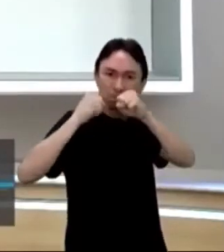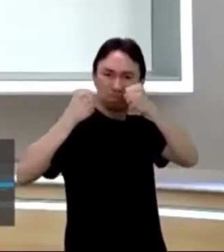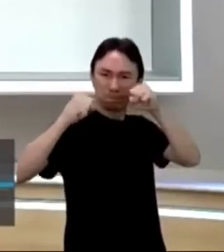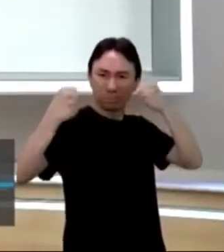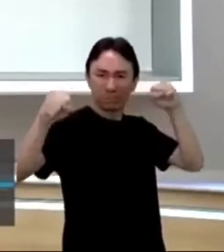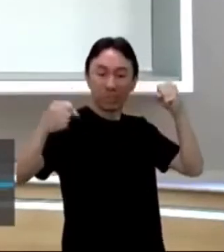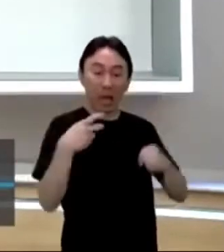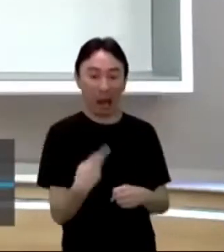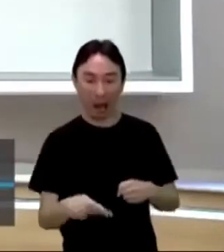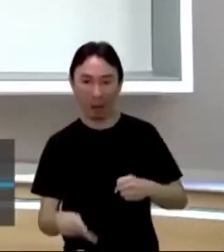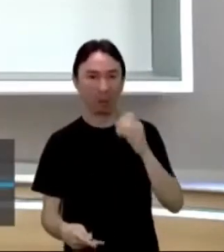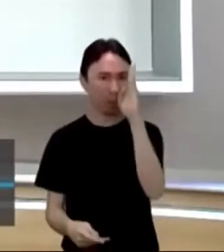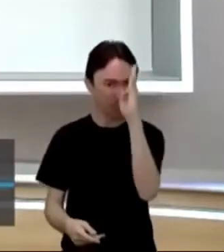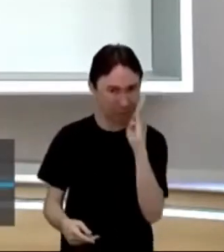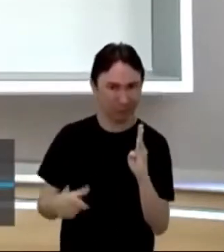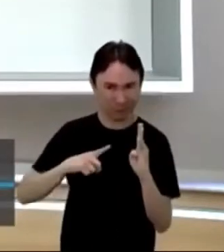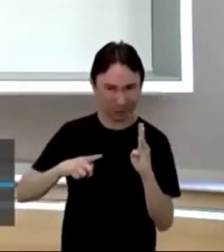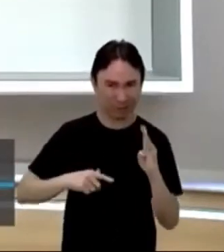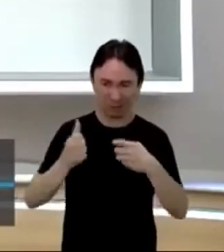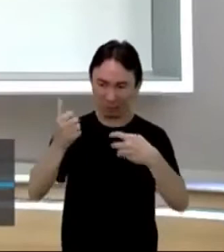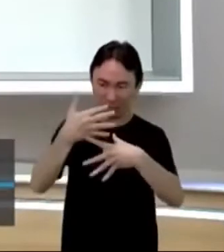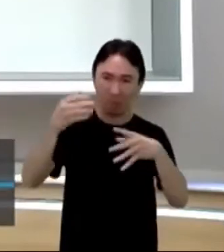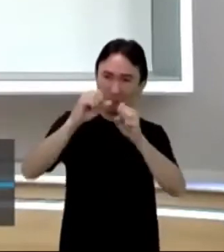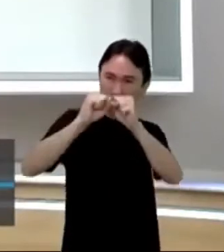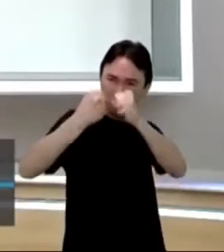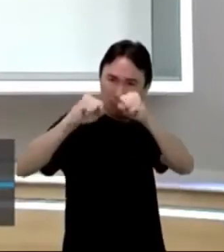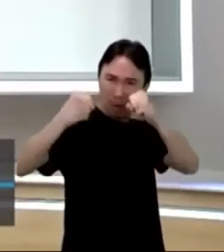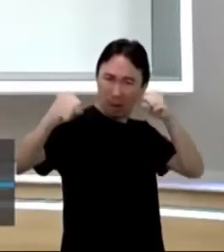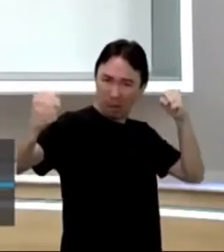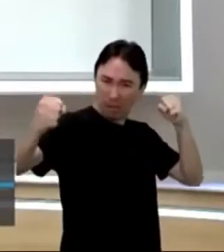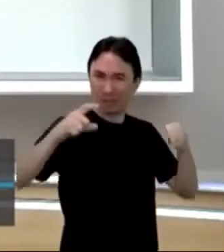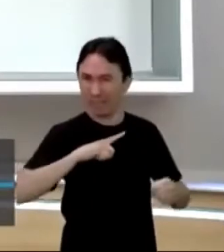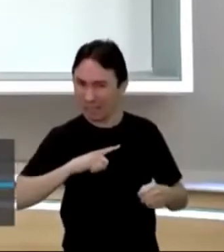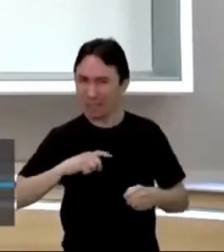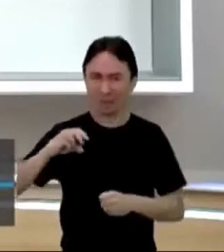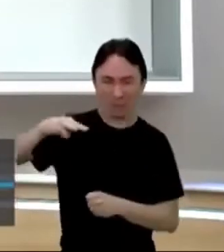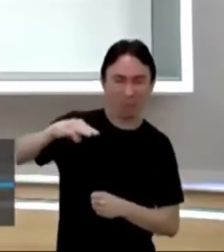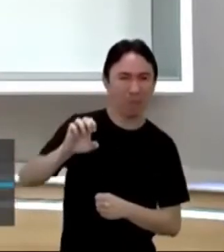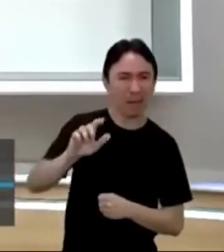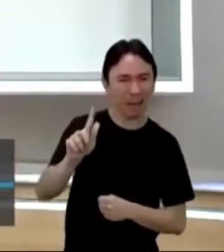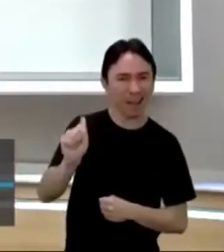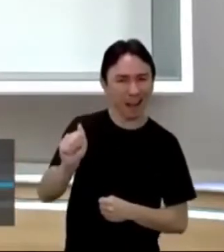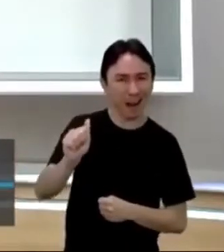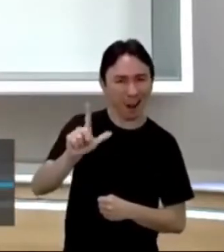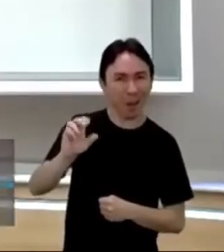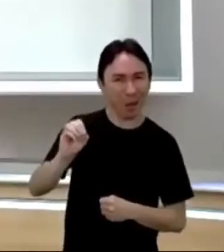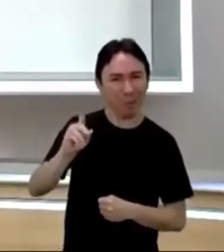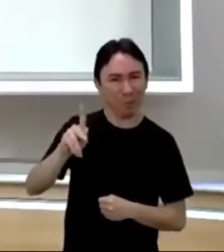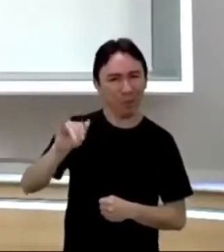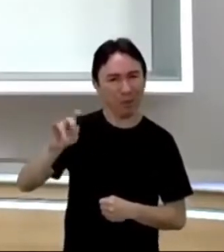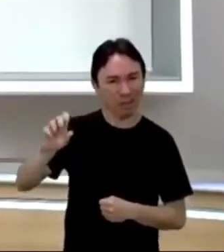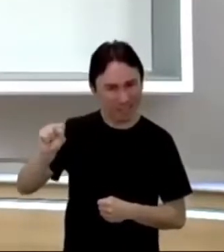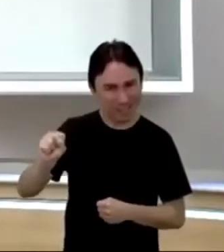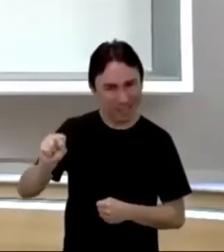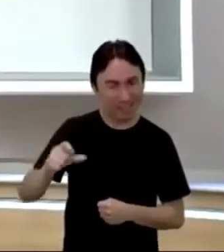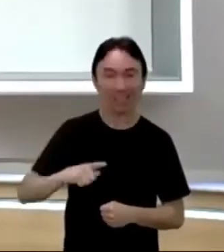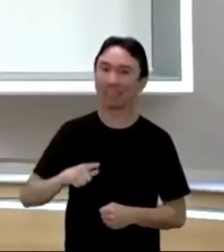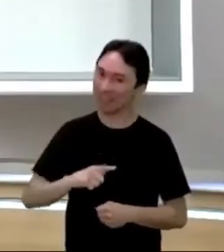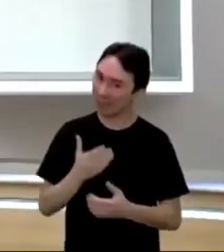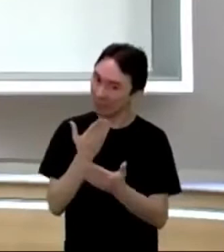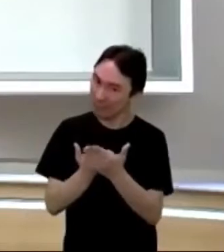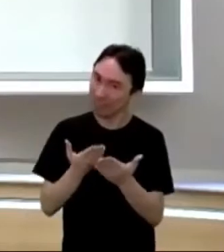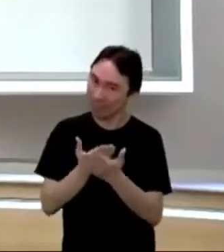no Brasil? Tem cidade global no Brasil? Tem megalópole? Vocês vão saber aí na aula do professor